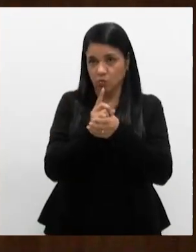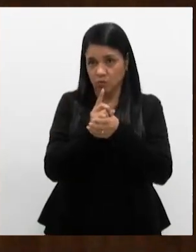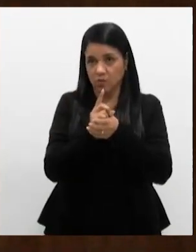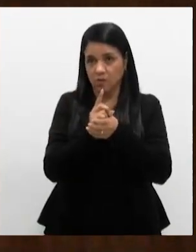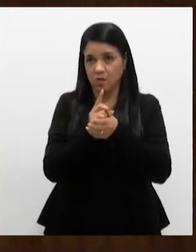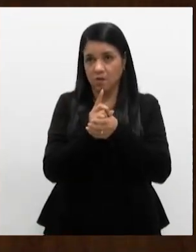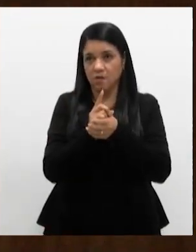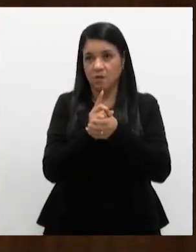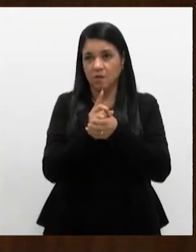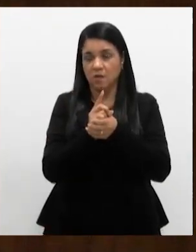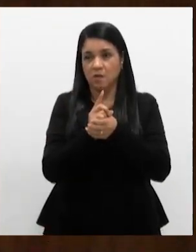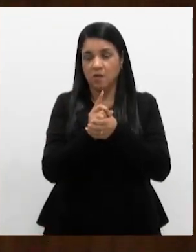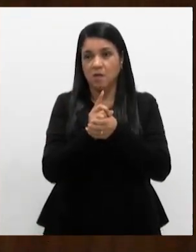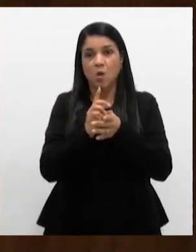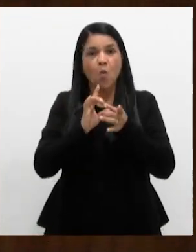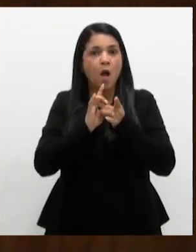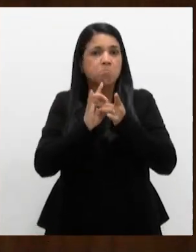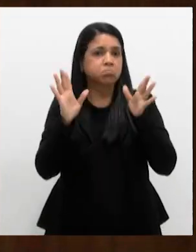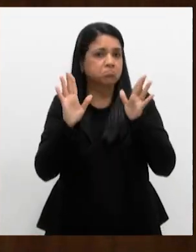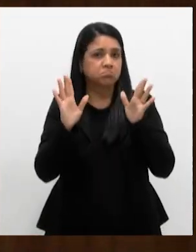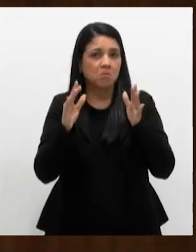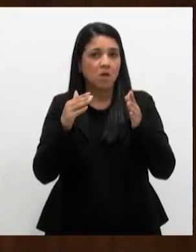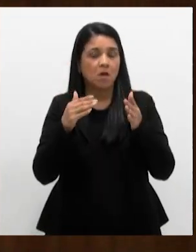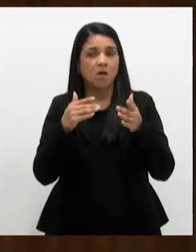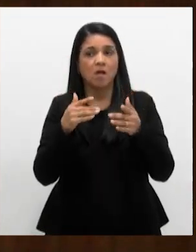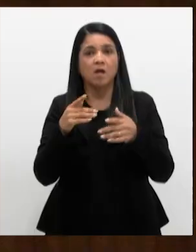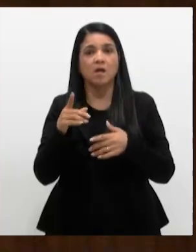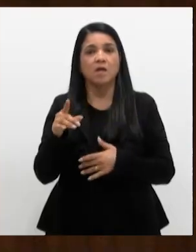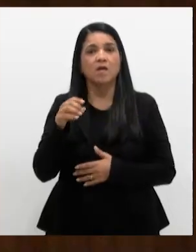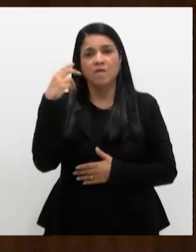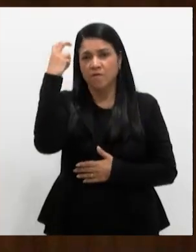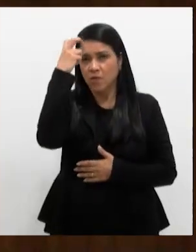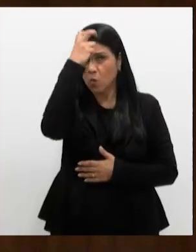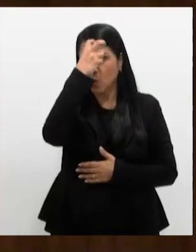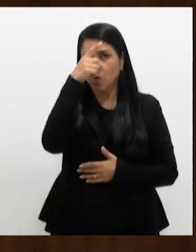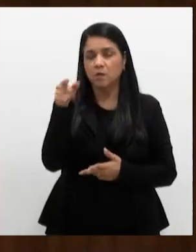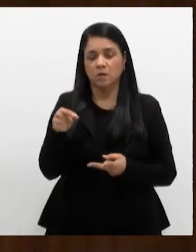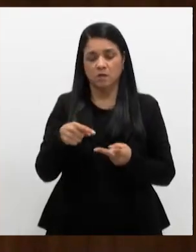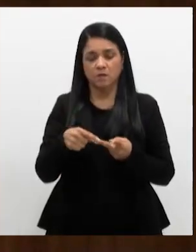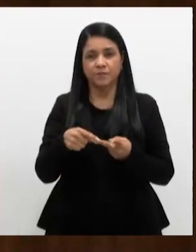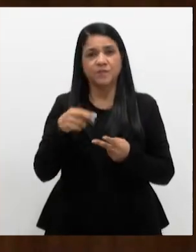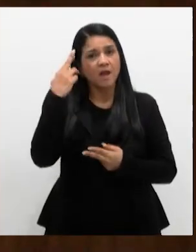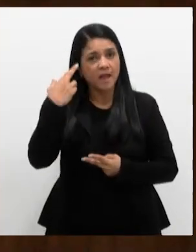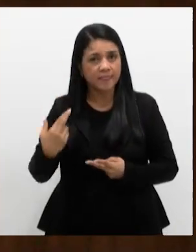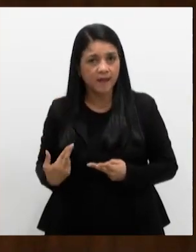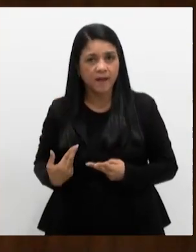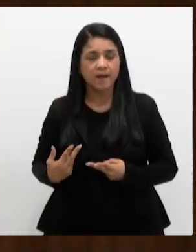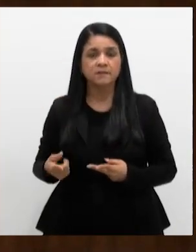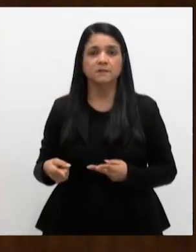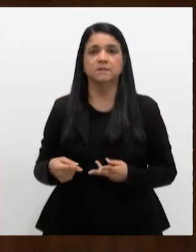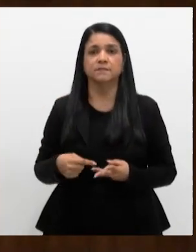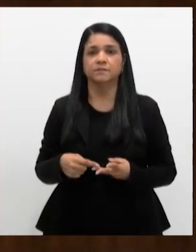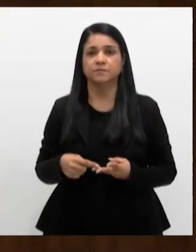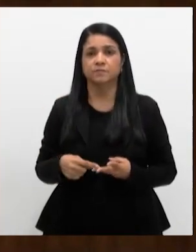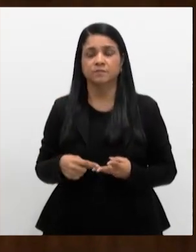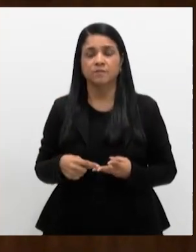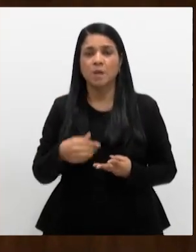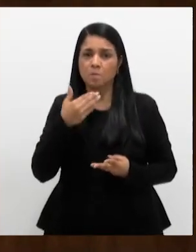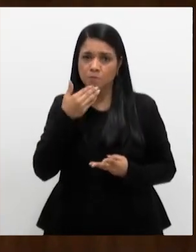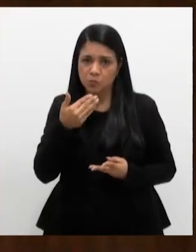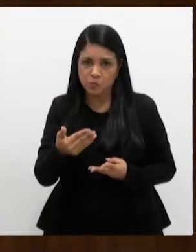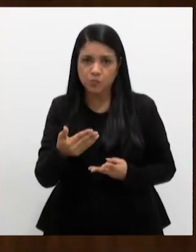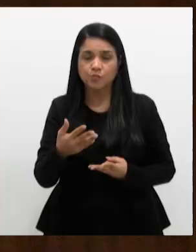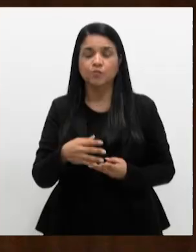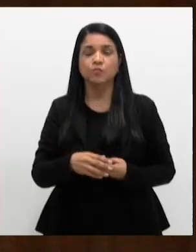foi dada, e eu abri para todo mundo. Uma delas é a Verônica Lima, a Renata Souza, que estava aqui também havia